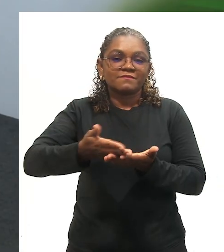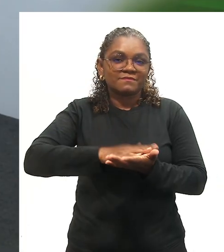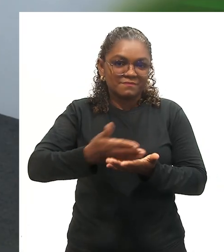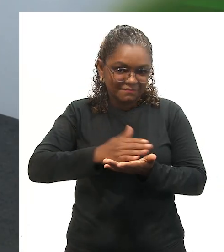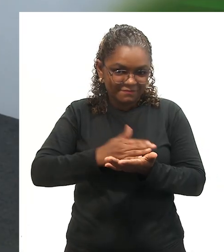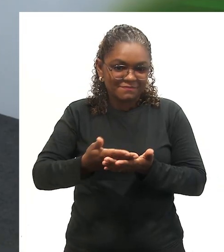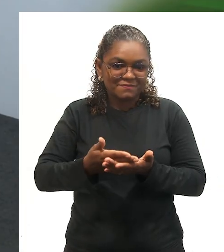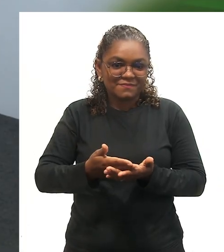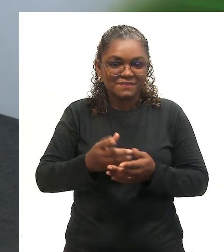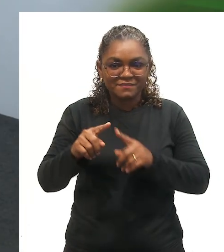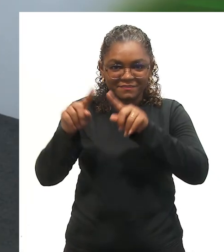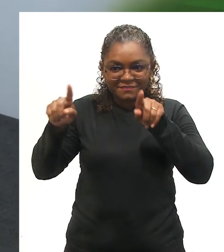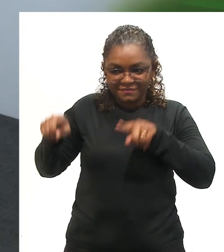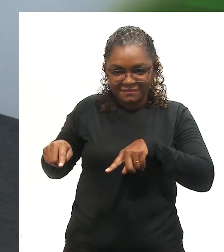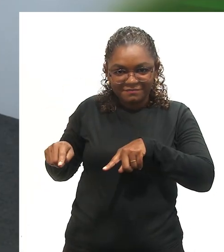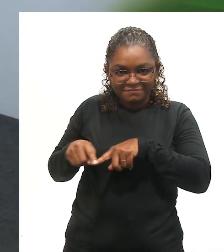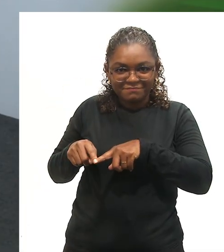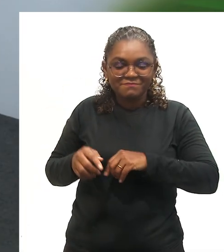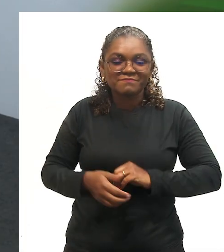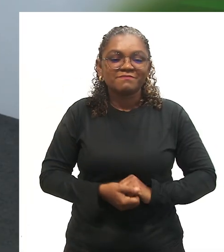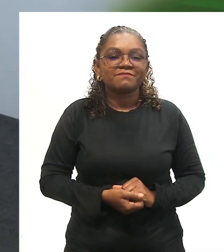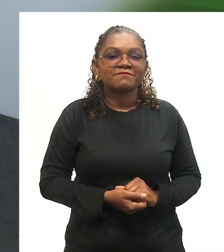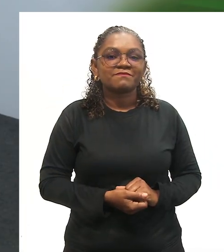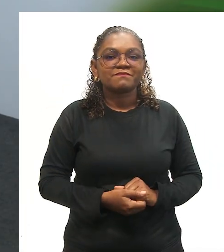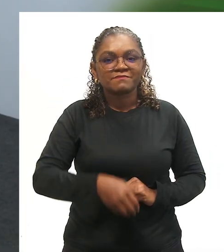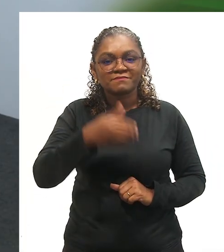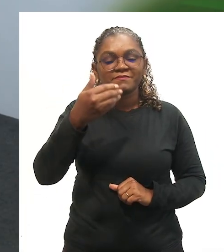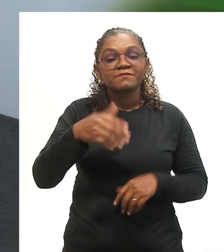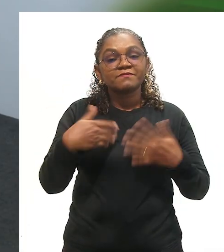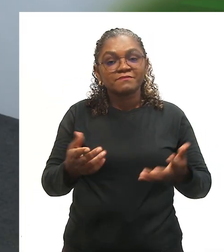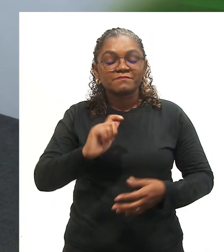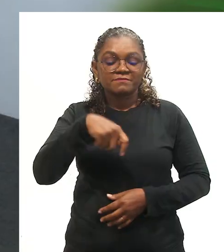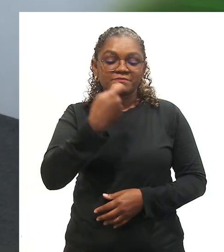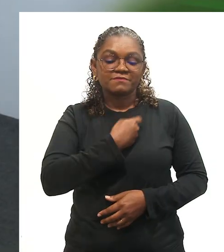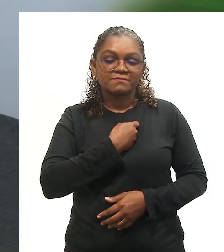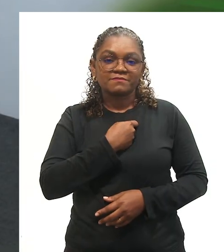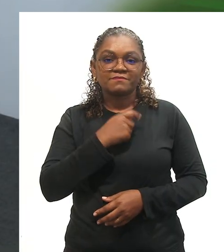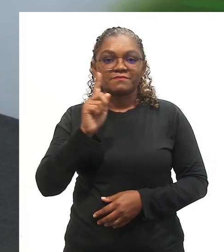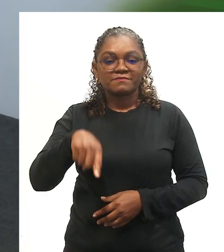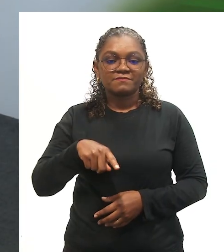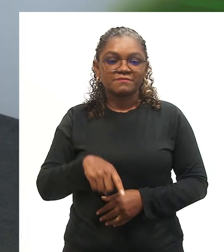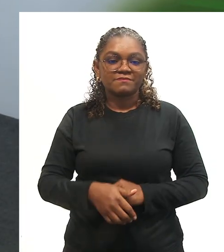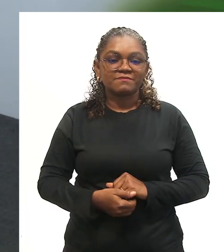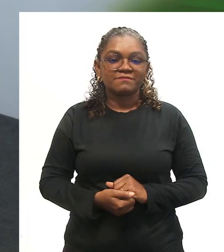nosso visor. O sinal que me identifica na comunidade surda é esse aqui.